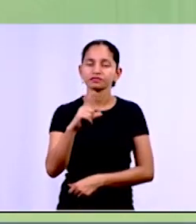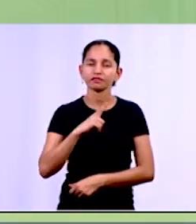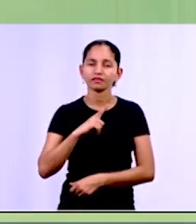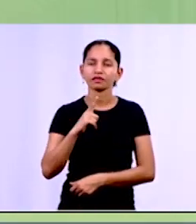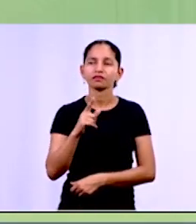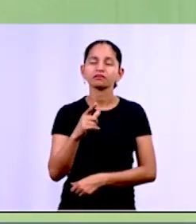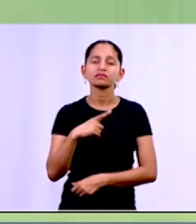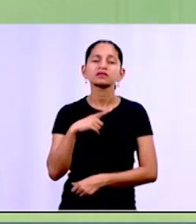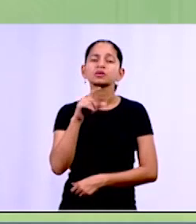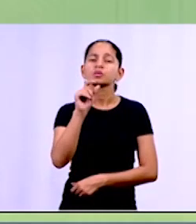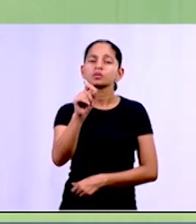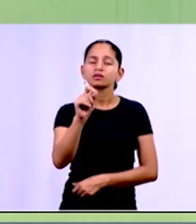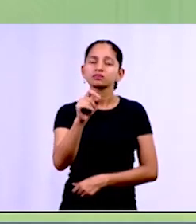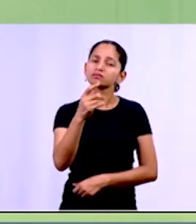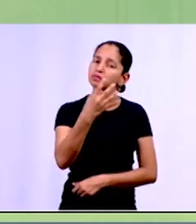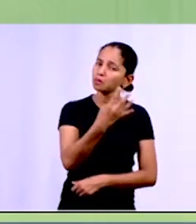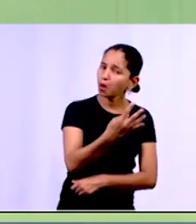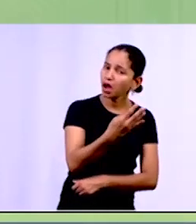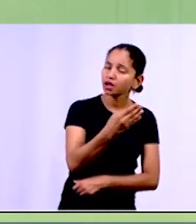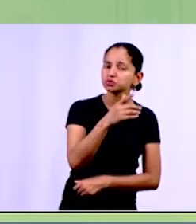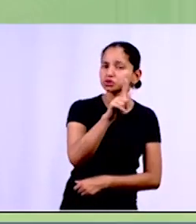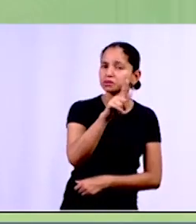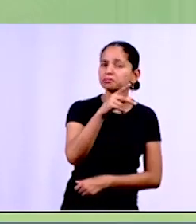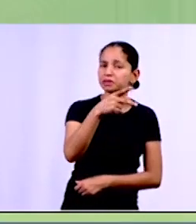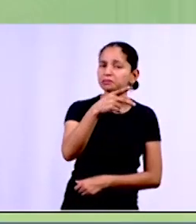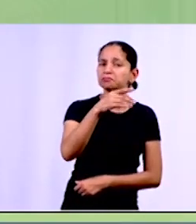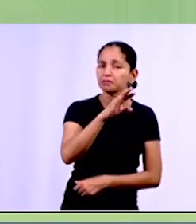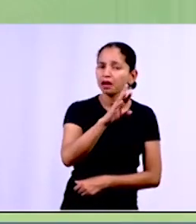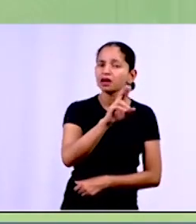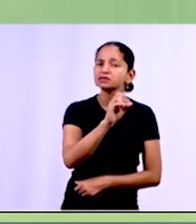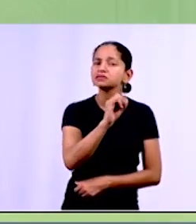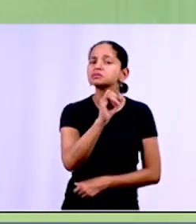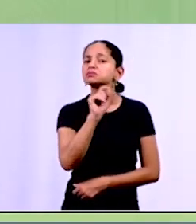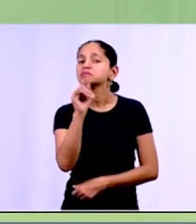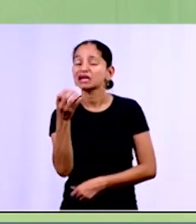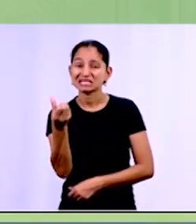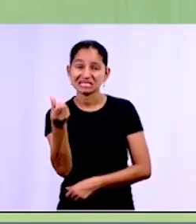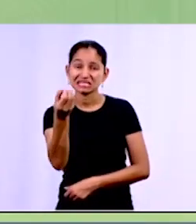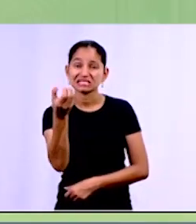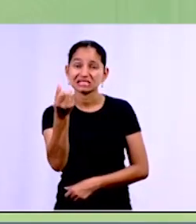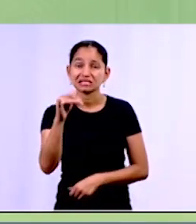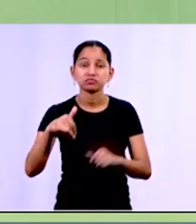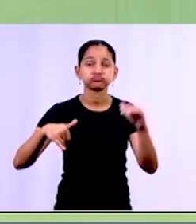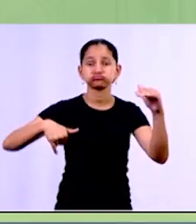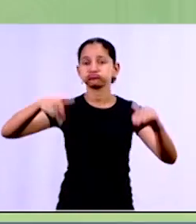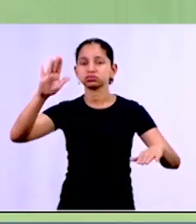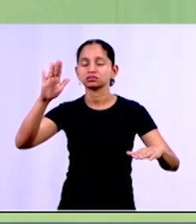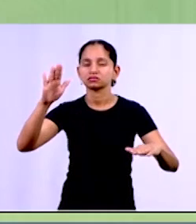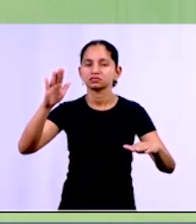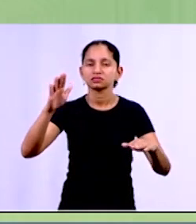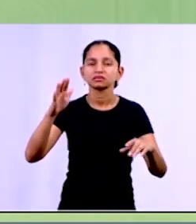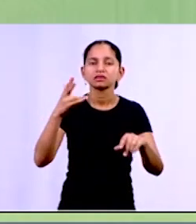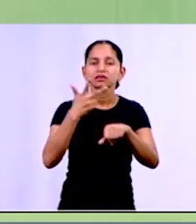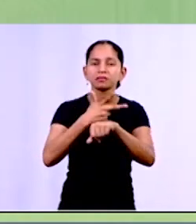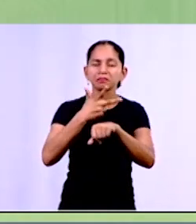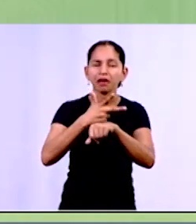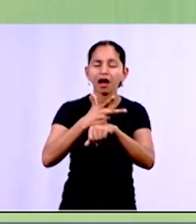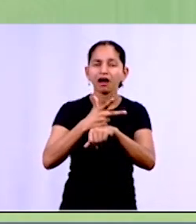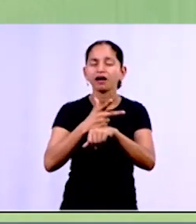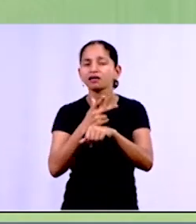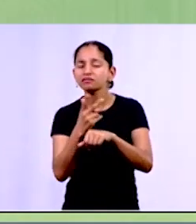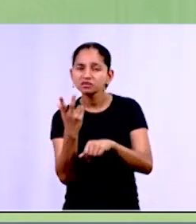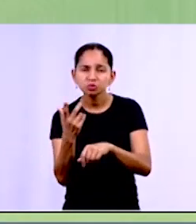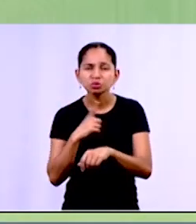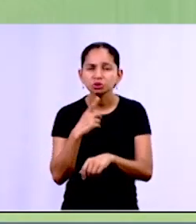processador, esse aqui, tem uma banda de 4 Gbps, a gente aí está falando de 60, né? Ele não tem uma placa de vídeo, ele vai ter 2 placas